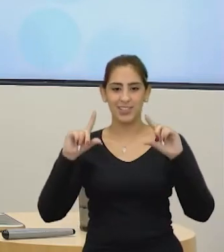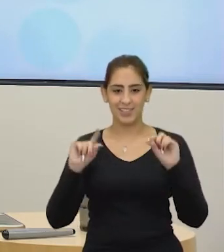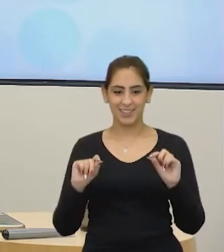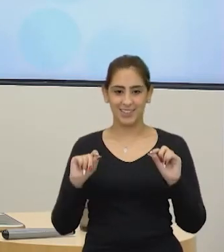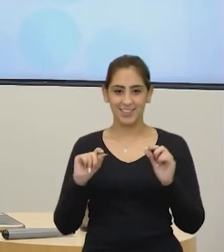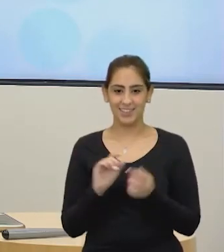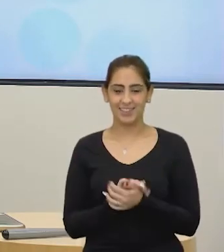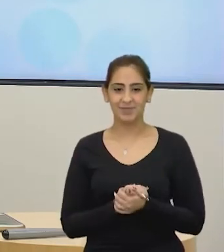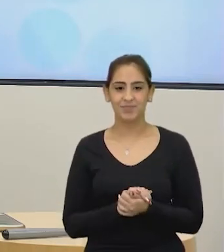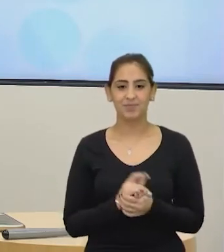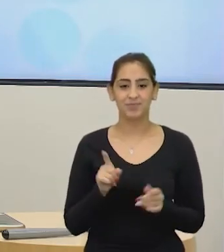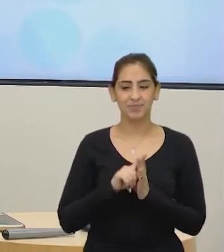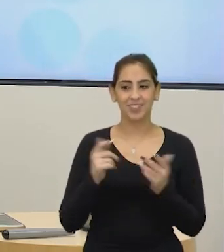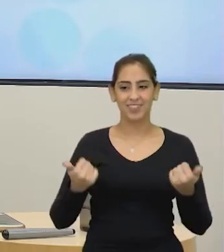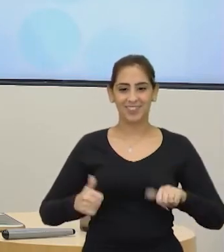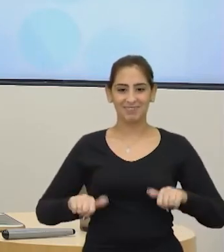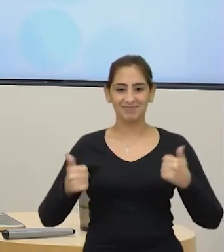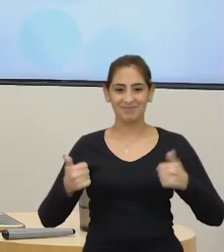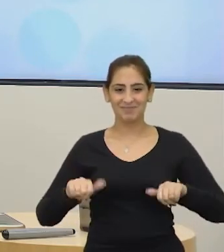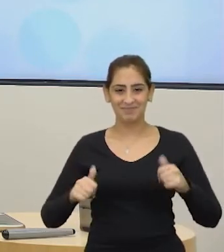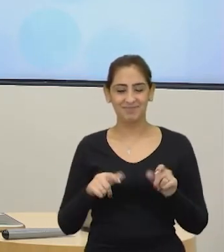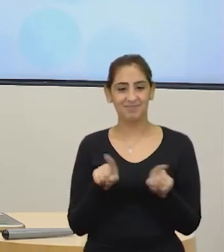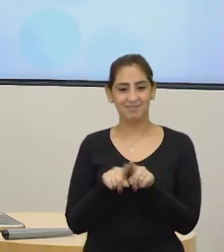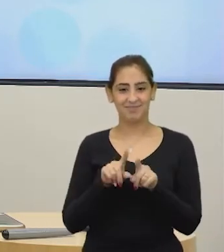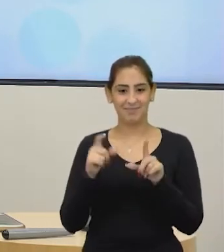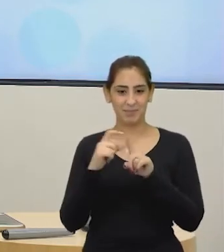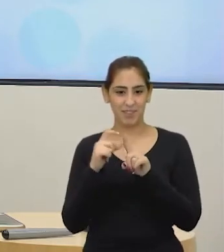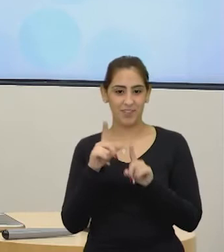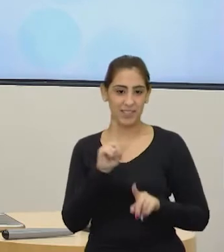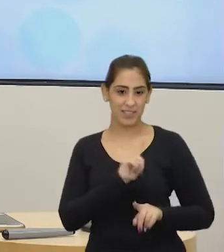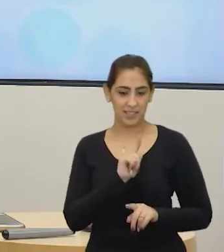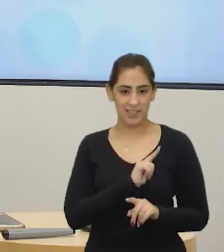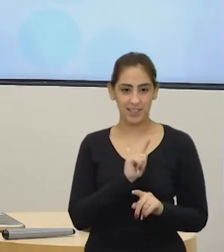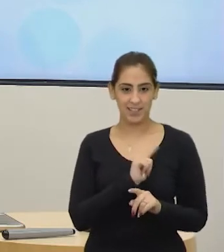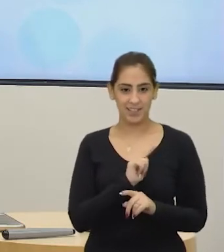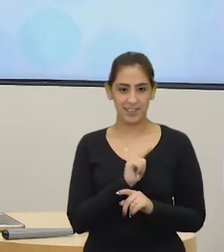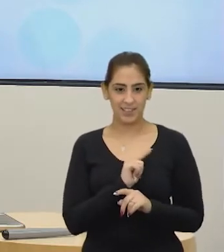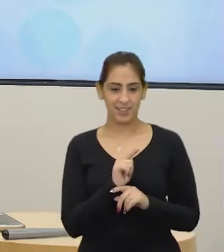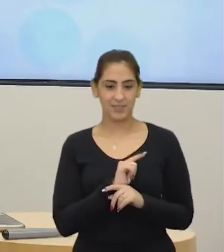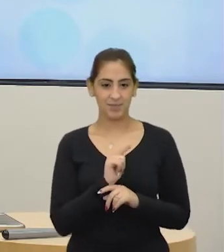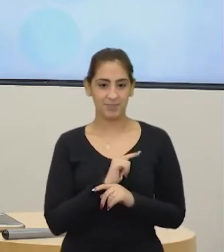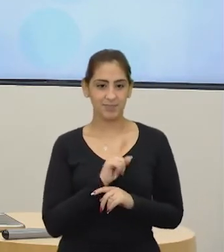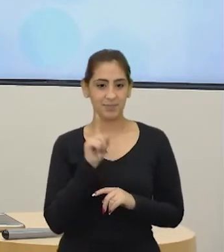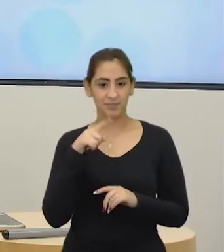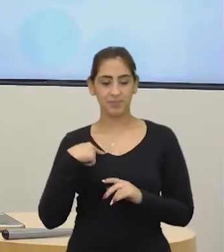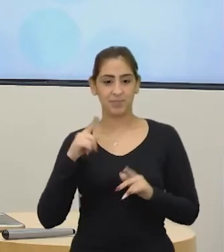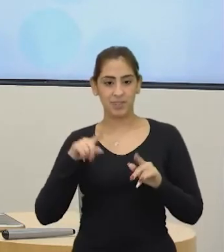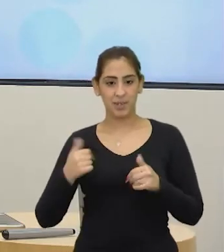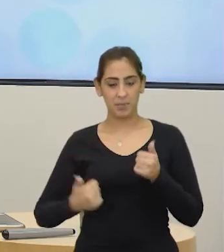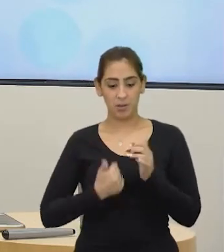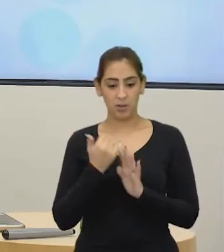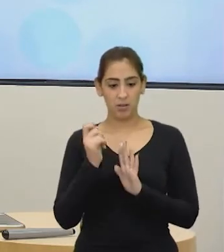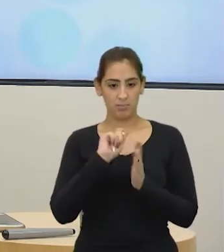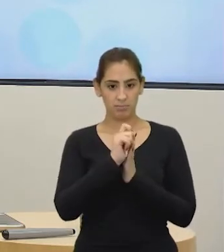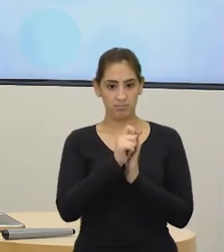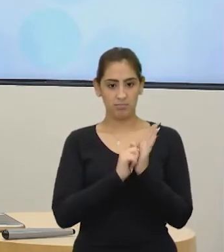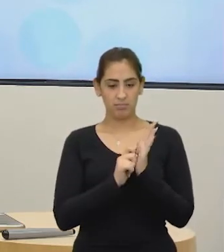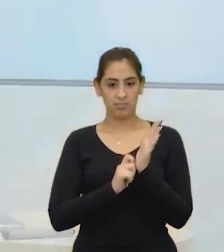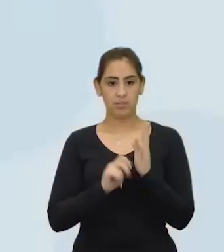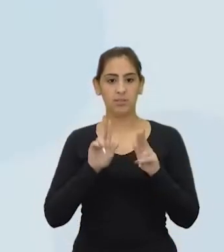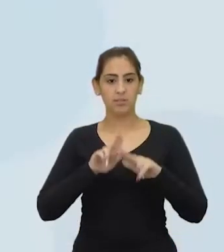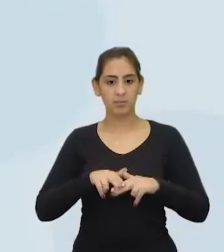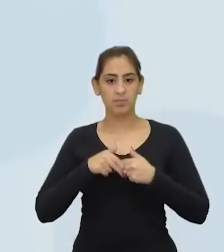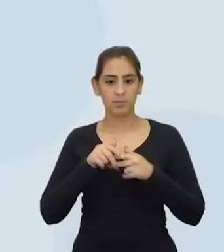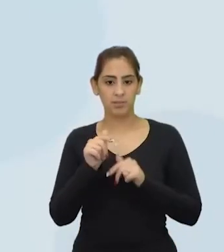as variações que as palavras têm devido a estar articuladas com outras palavras, etc. Então é melhor a gente ver isso na parte escrita. Por isso que a gente está trabalhando